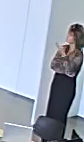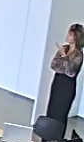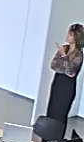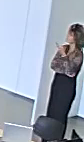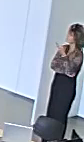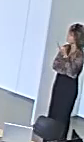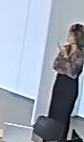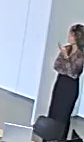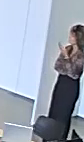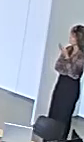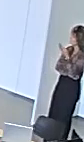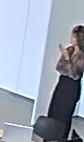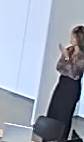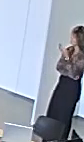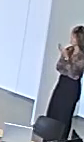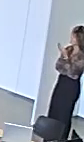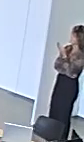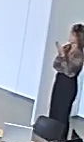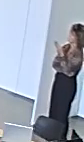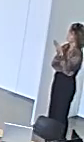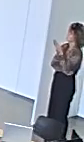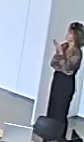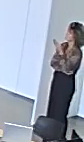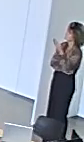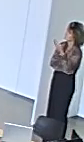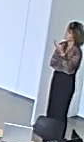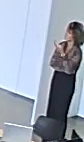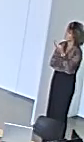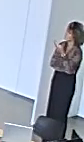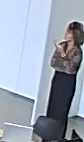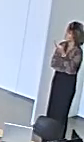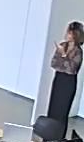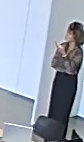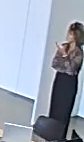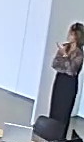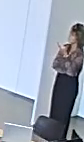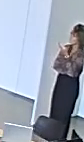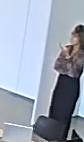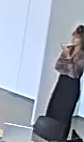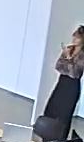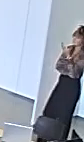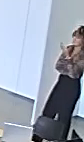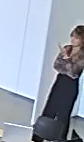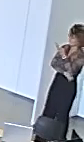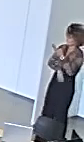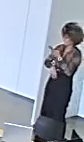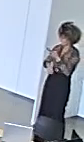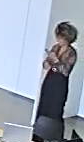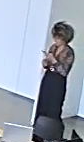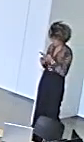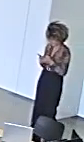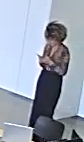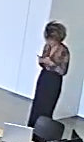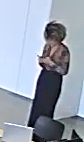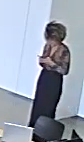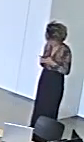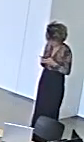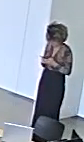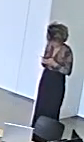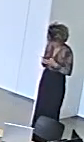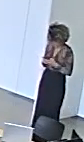anos, sempre lutamos e acreditamos que devemos buscar o